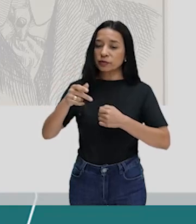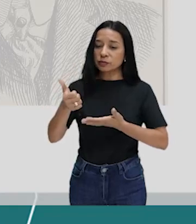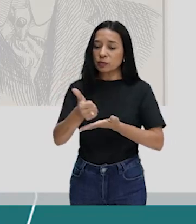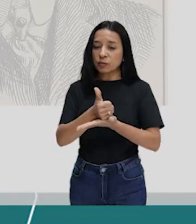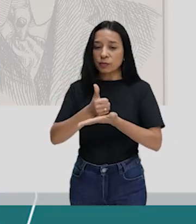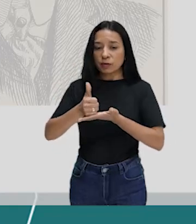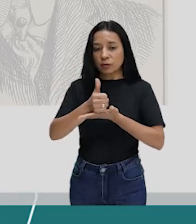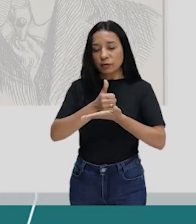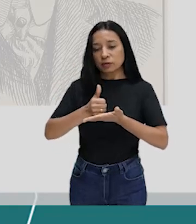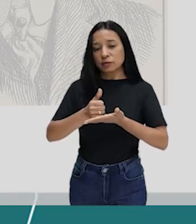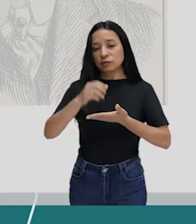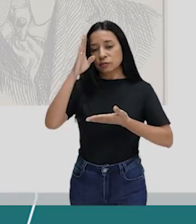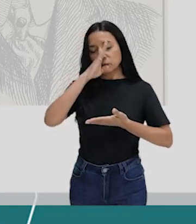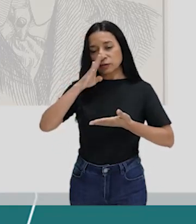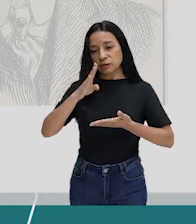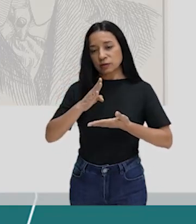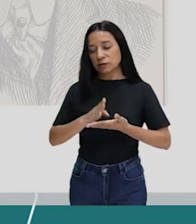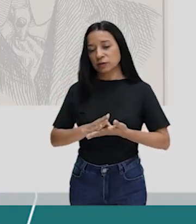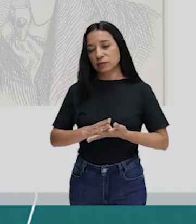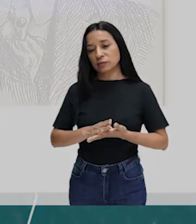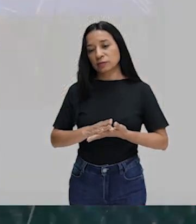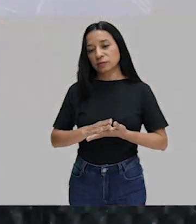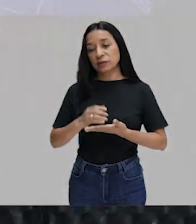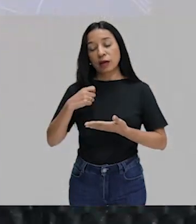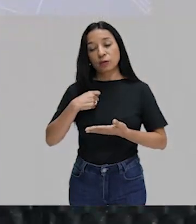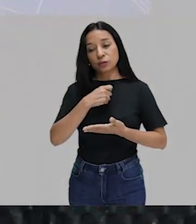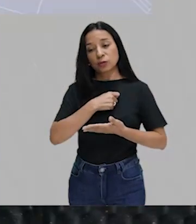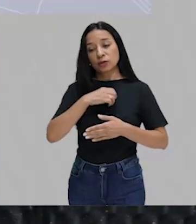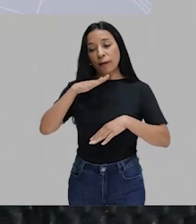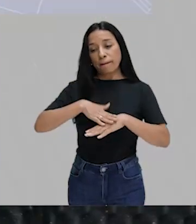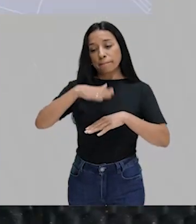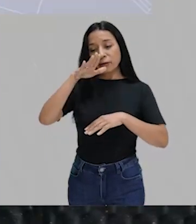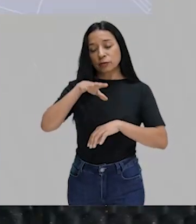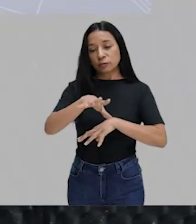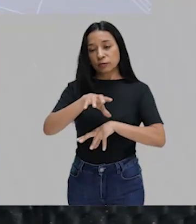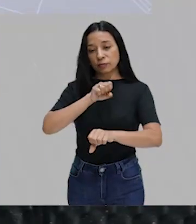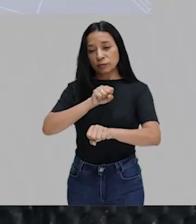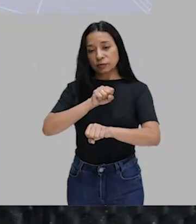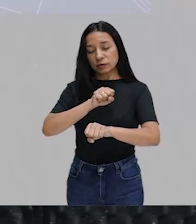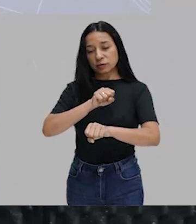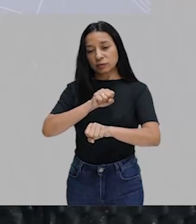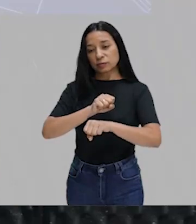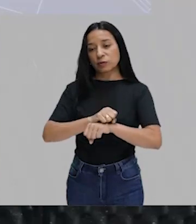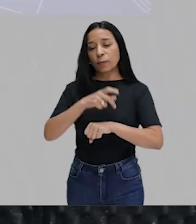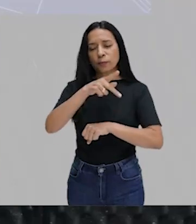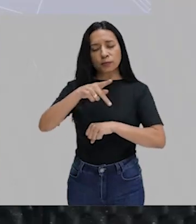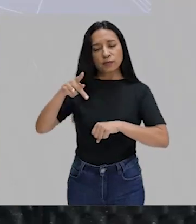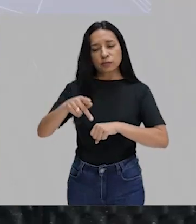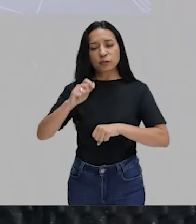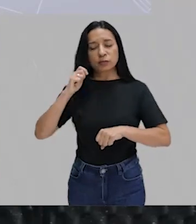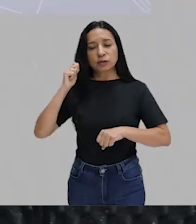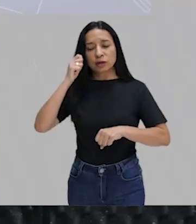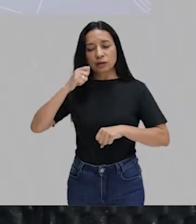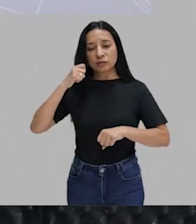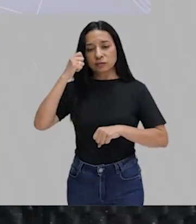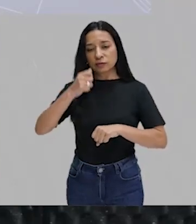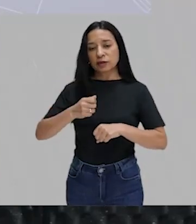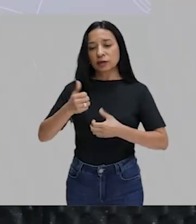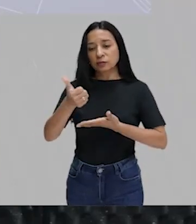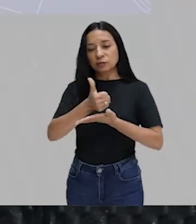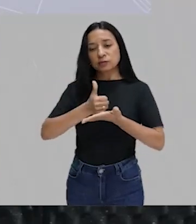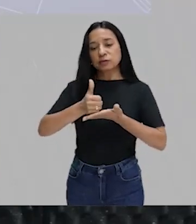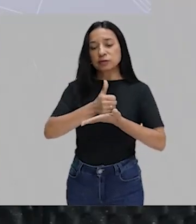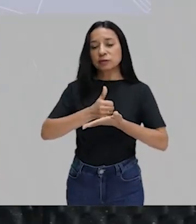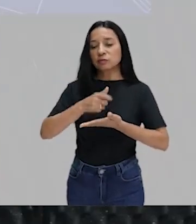autores sempre tinham mais de uma formação. Eles eram professores, advogados, eles eram químicos, advogados, professor, eles eram dramaturgos,